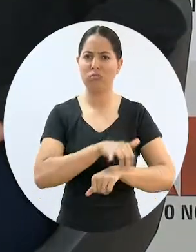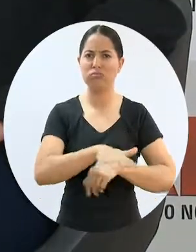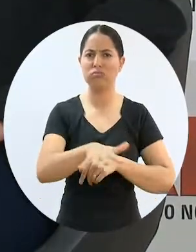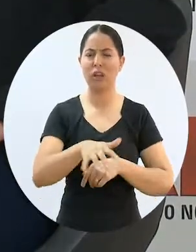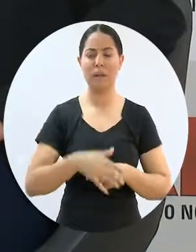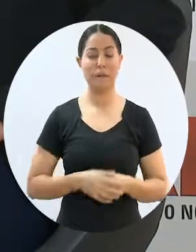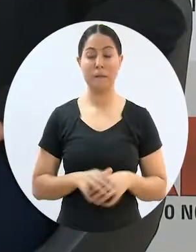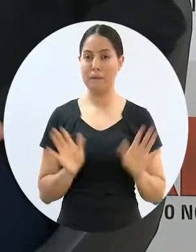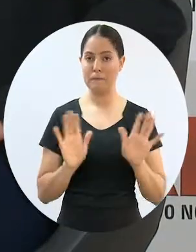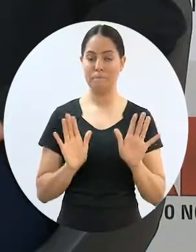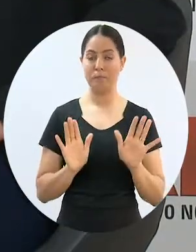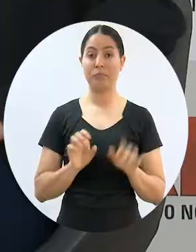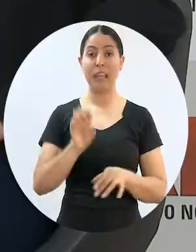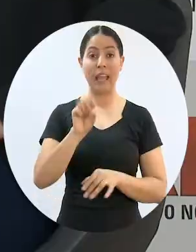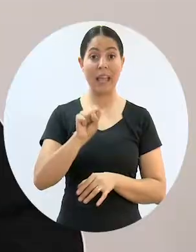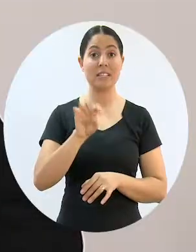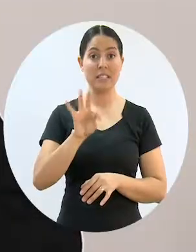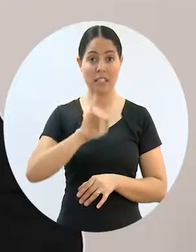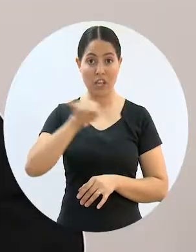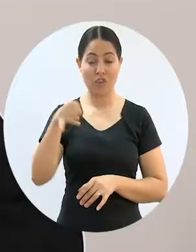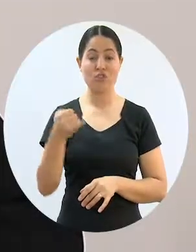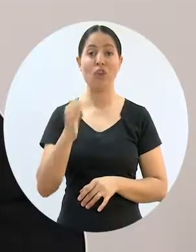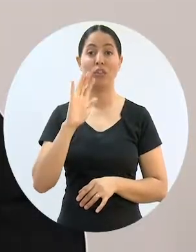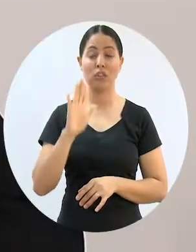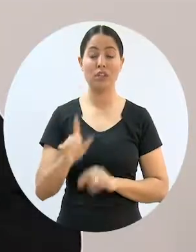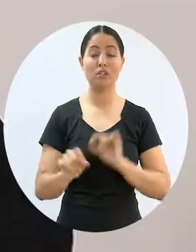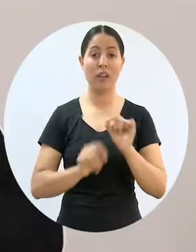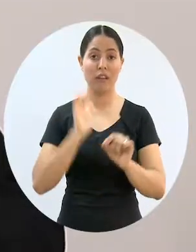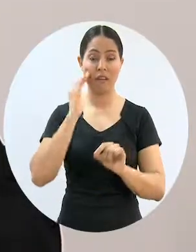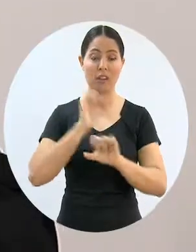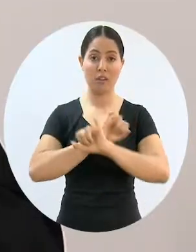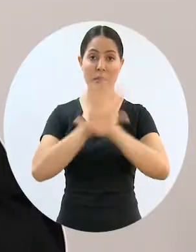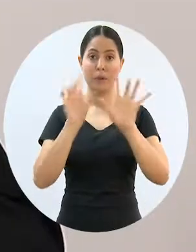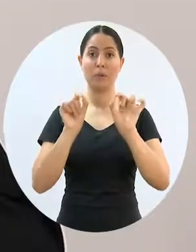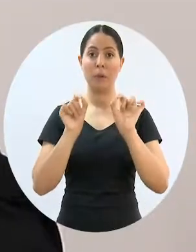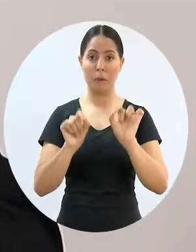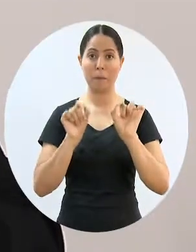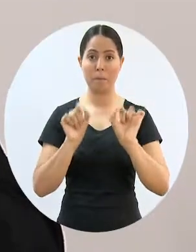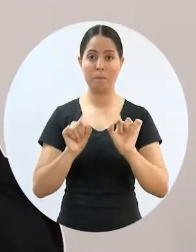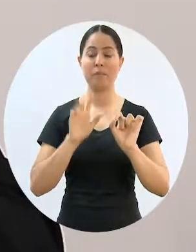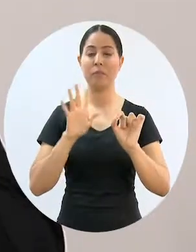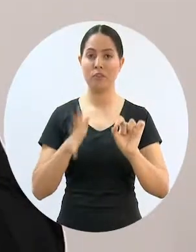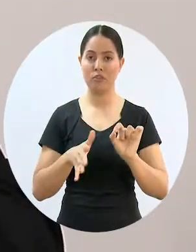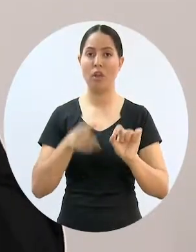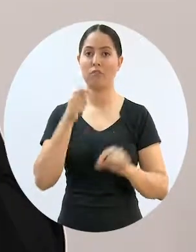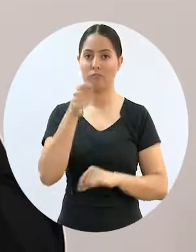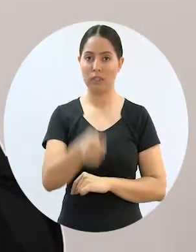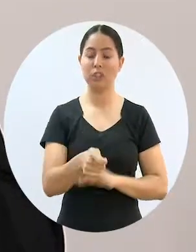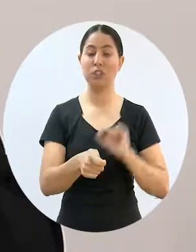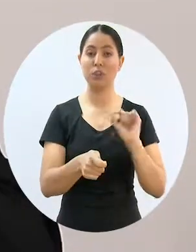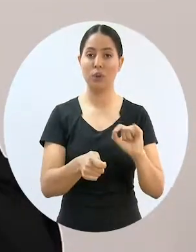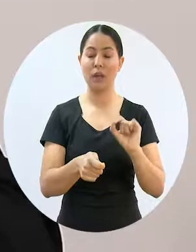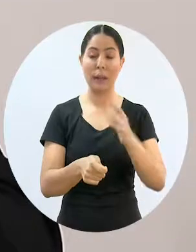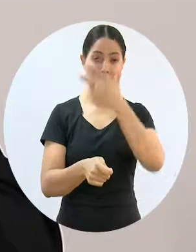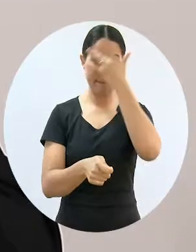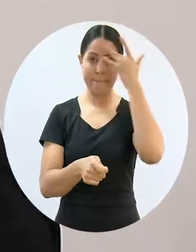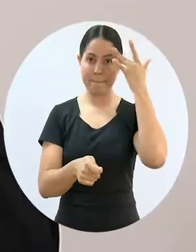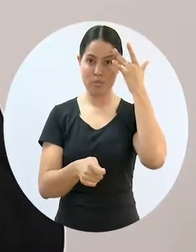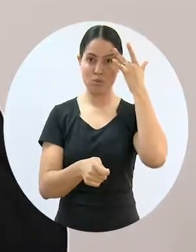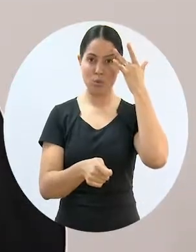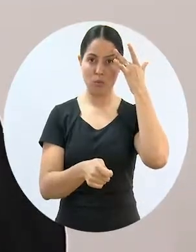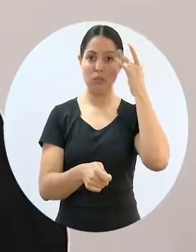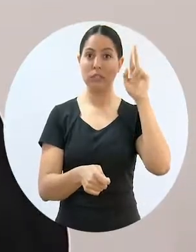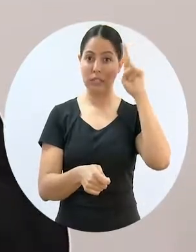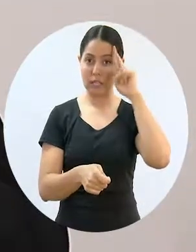derramamento? Não necessariamente. O STJ já fixou o entendimento, inclusive em sede de recurso repetitivo, que